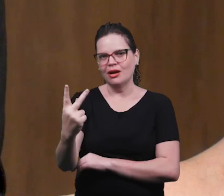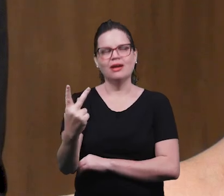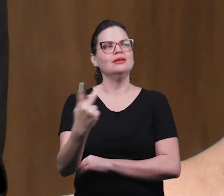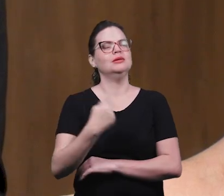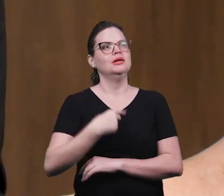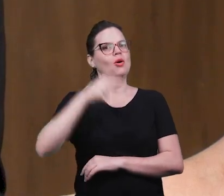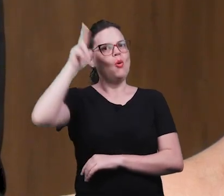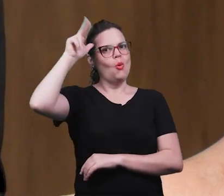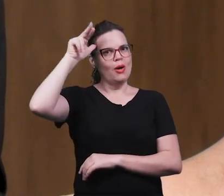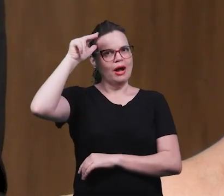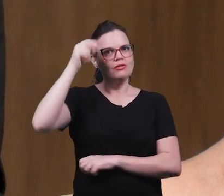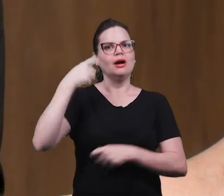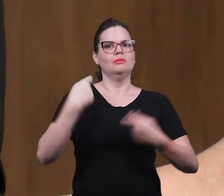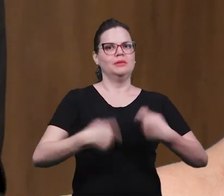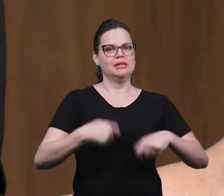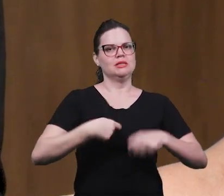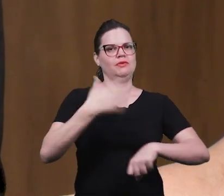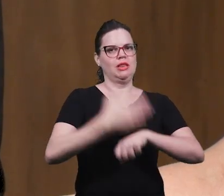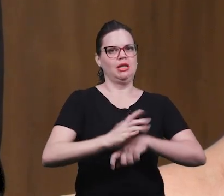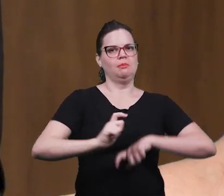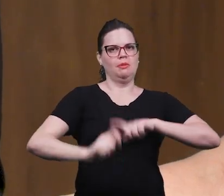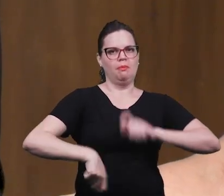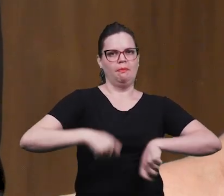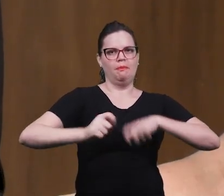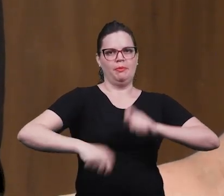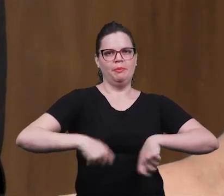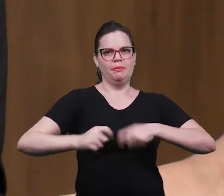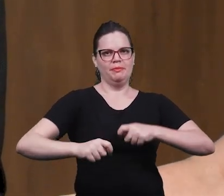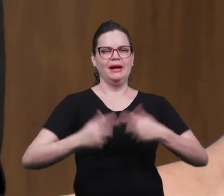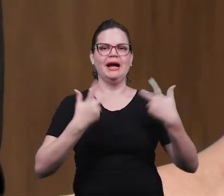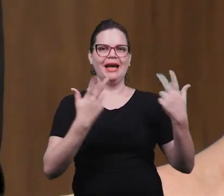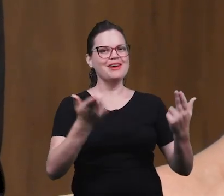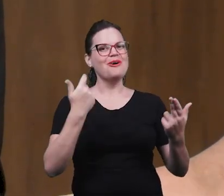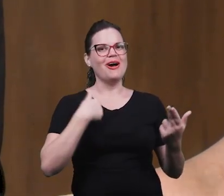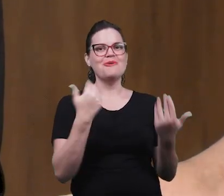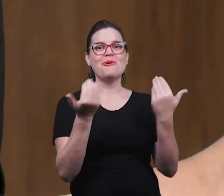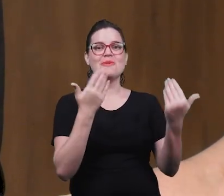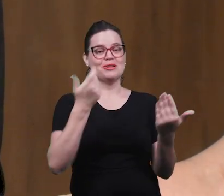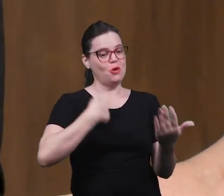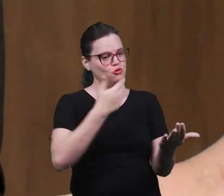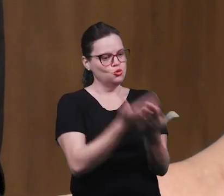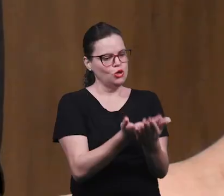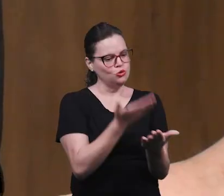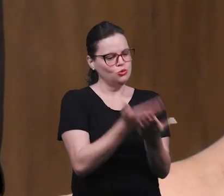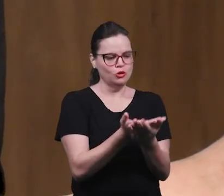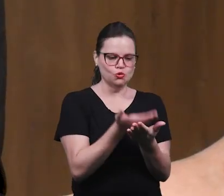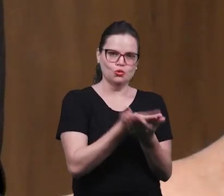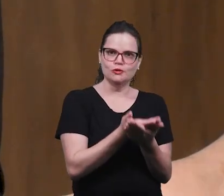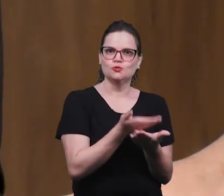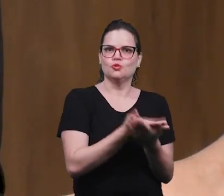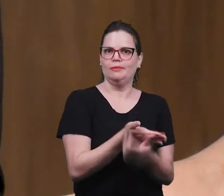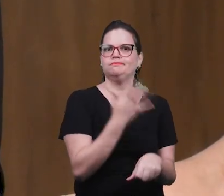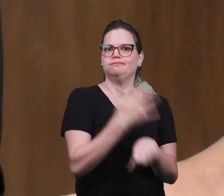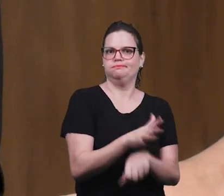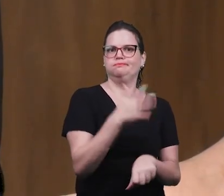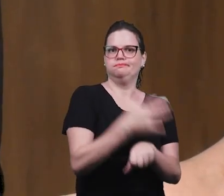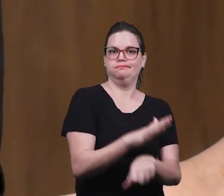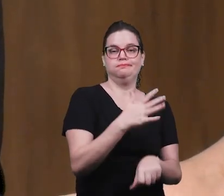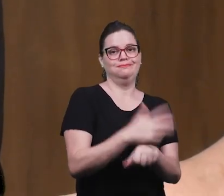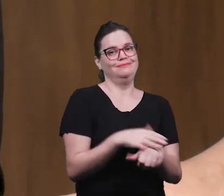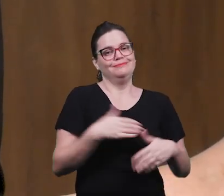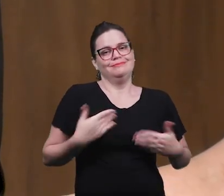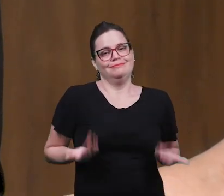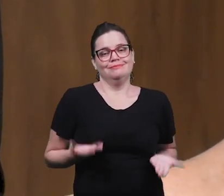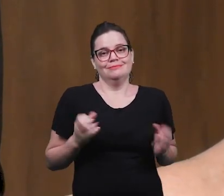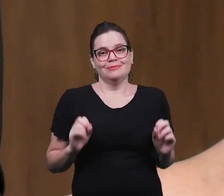batalha. E eu estudava, estudava. Mas do Senhor vem Glória a Deus. Vitória, do Senhor vem a vitória. Então, a palavra que eu deixo para